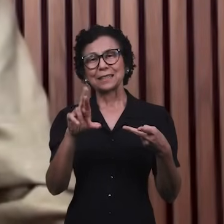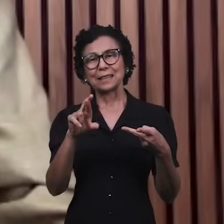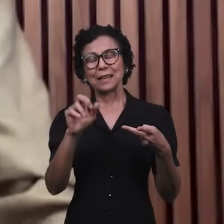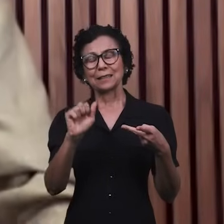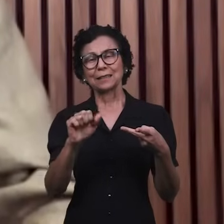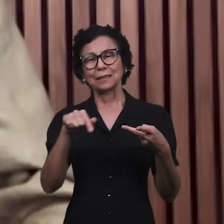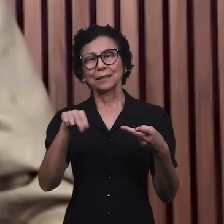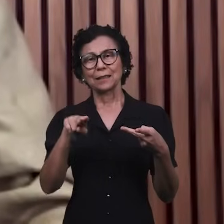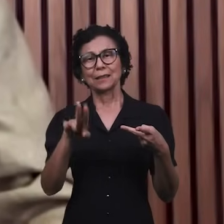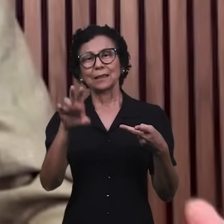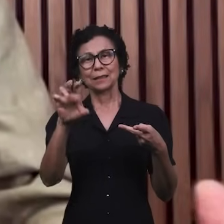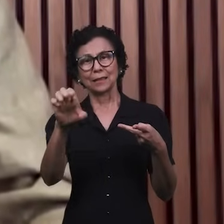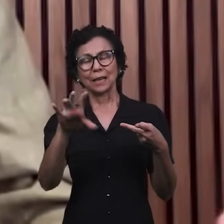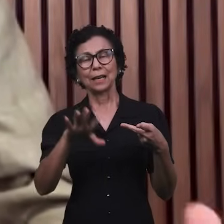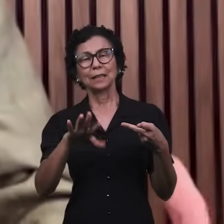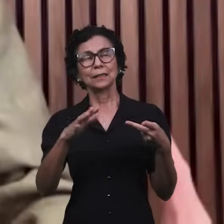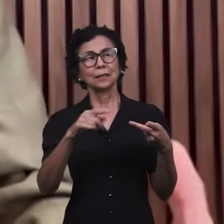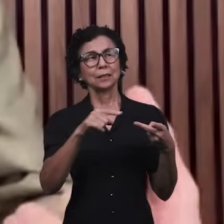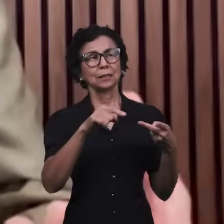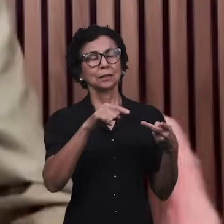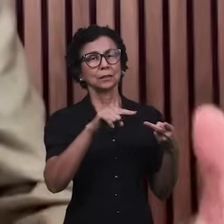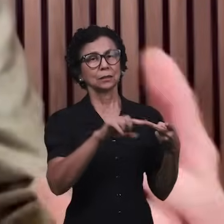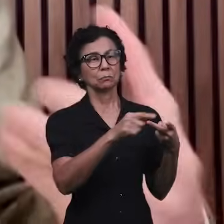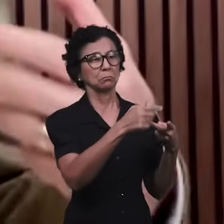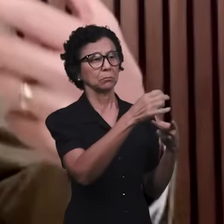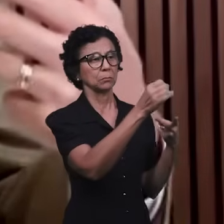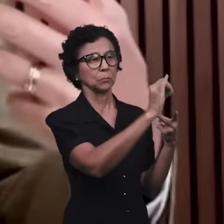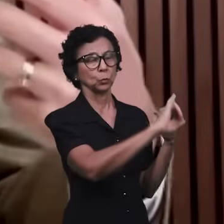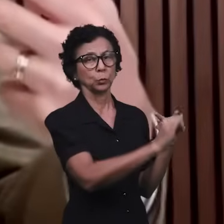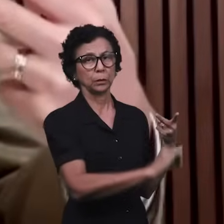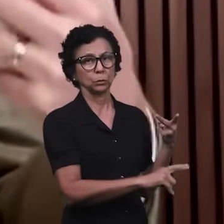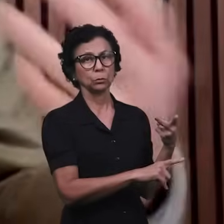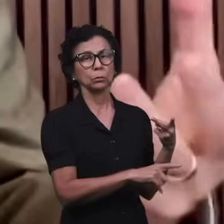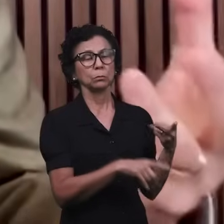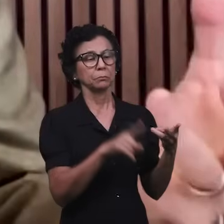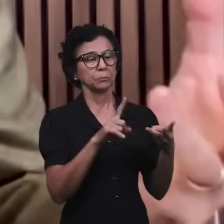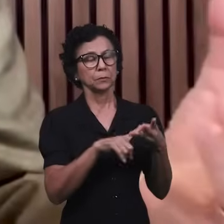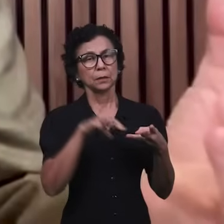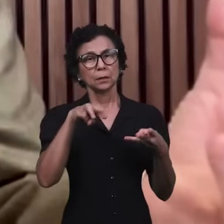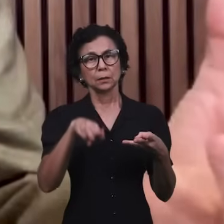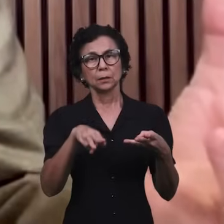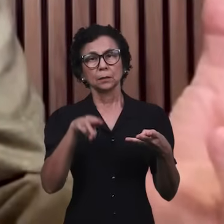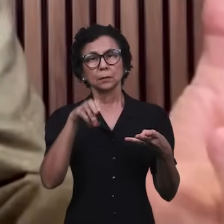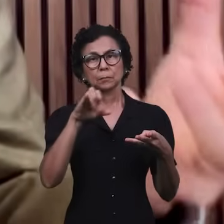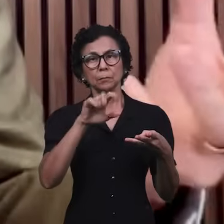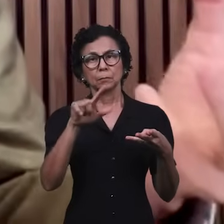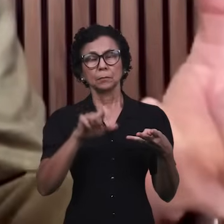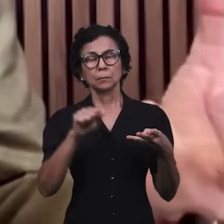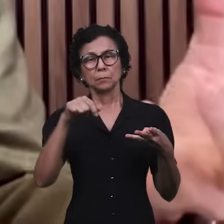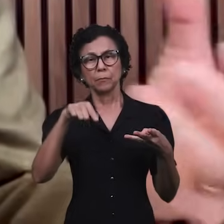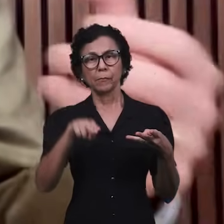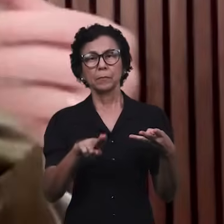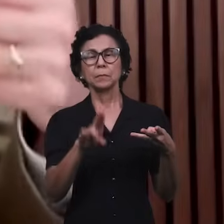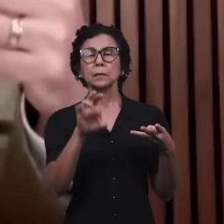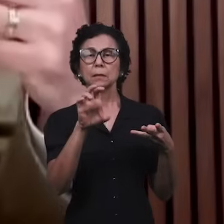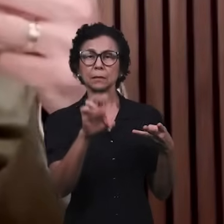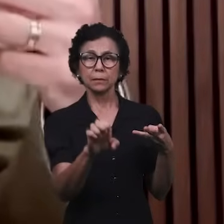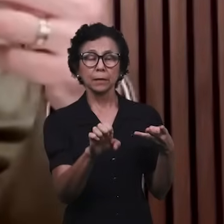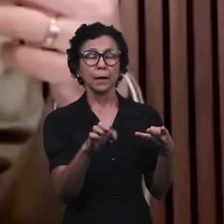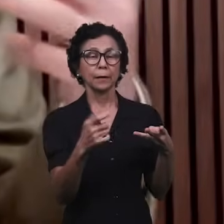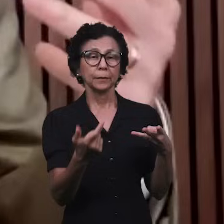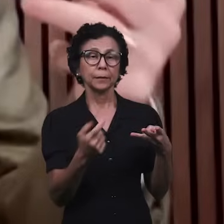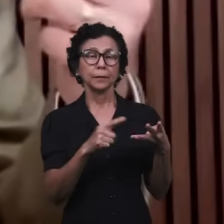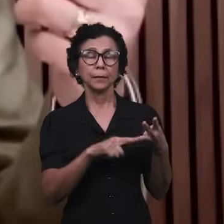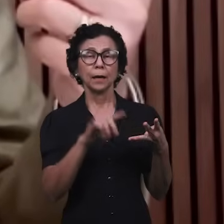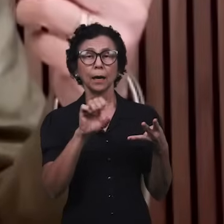Sadraque, ordem de Acu, né, e esse Acu era uma divindade pagã também. Mesaque, quem é